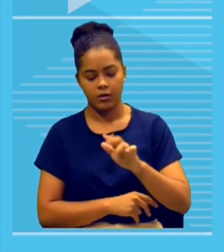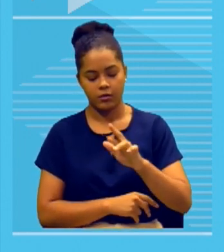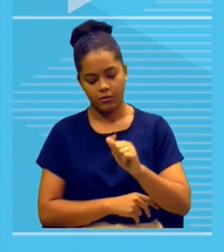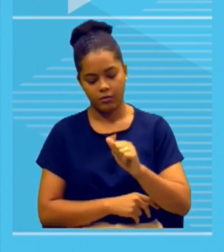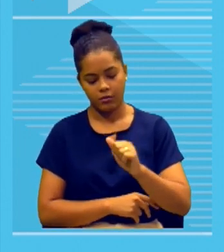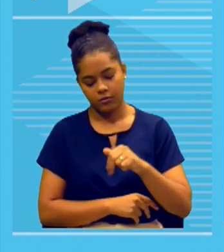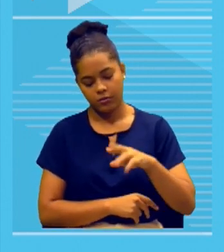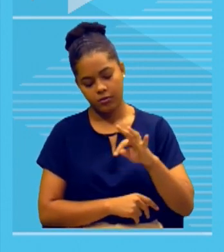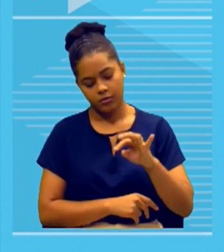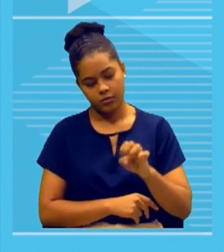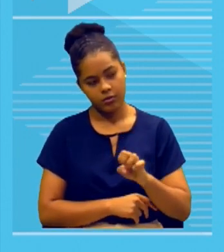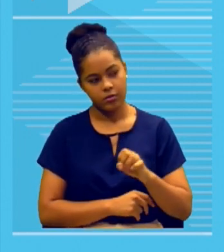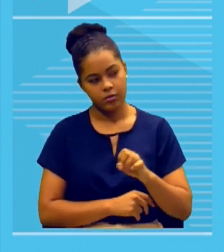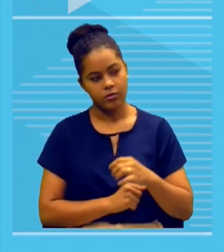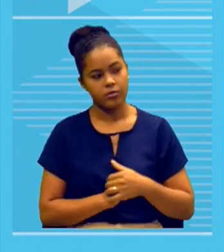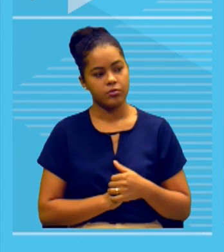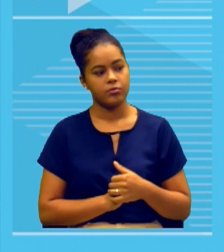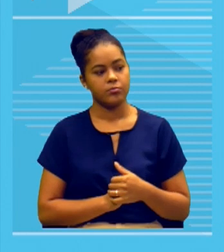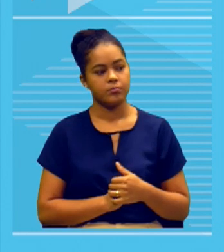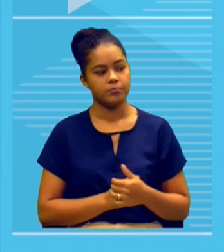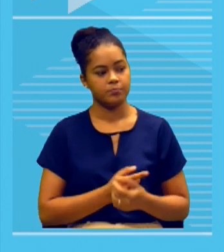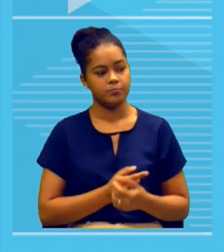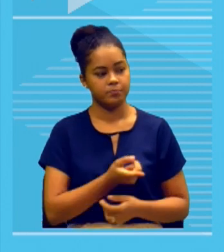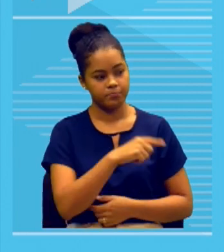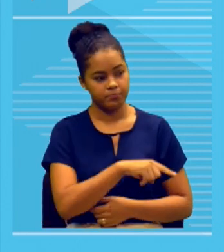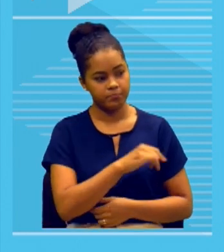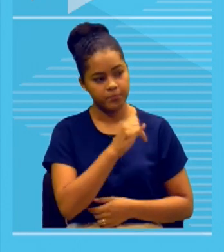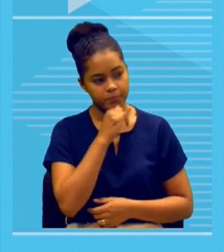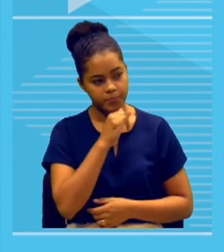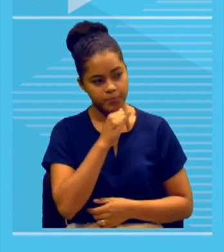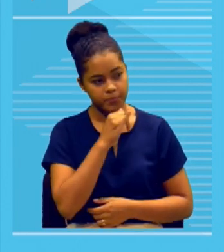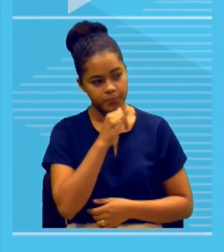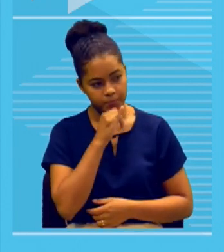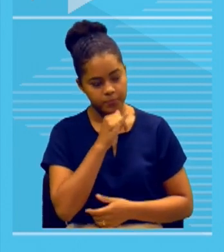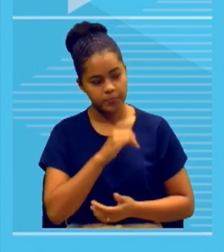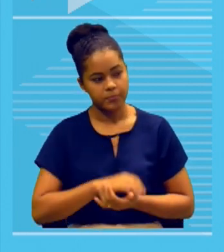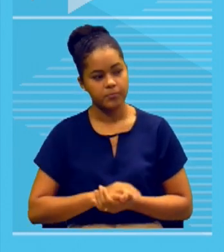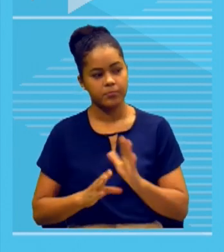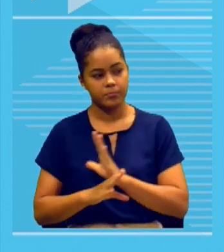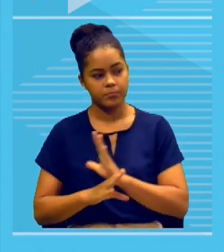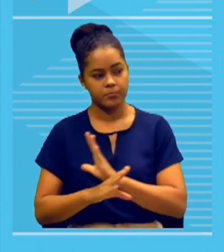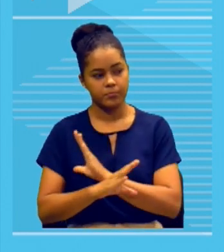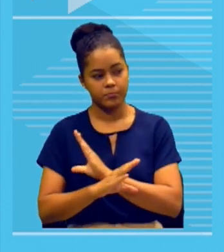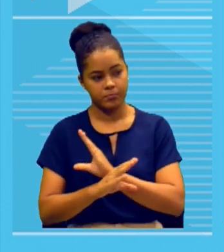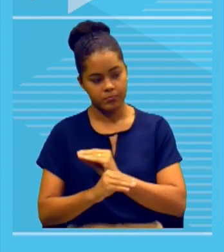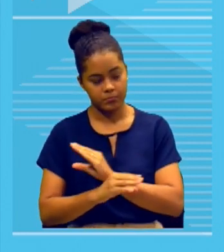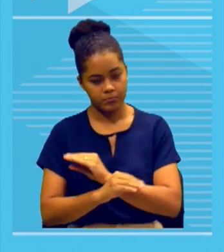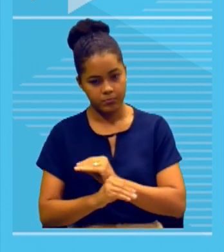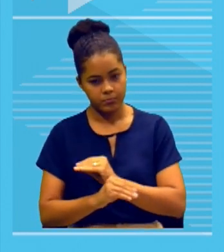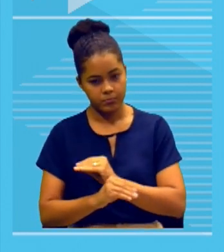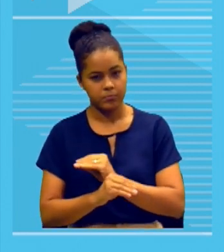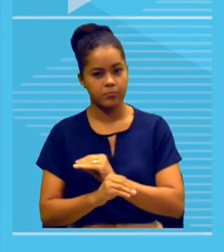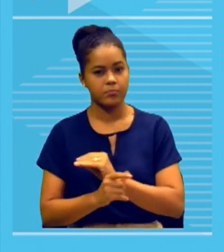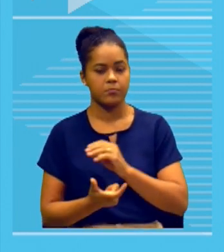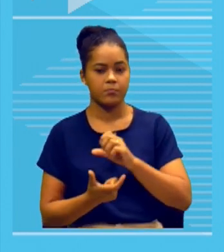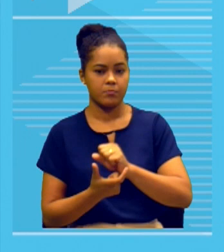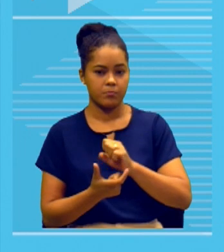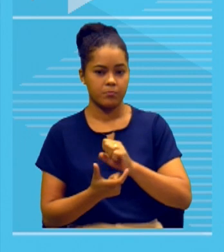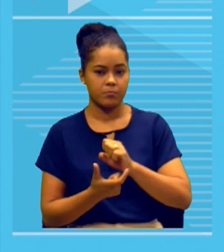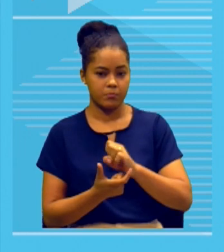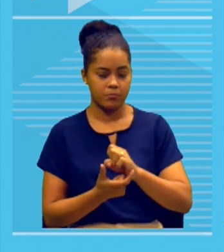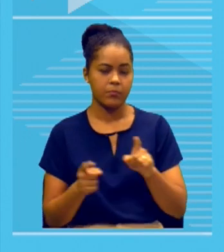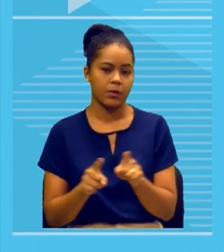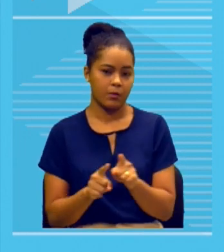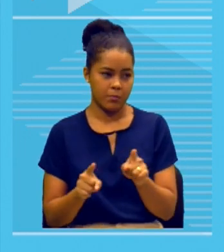integrante então turma as conjunções que estão destacadas aí tá as